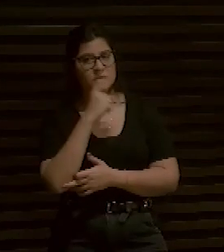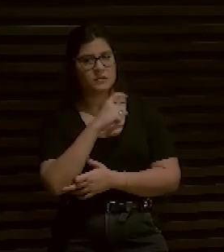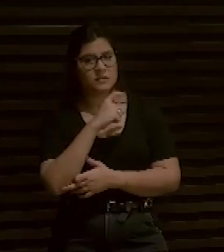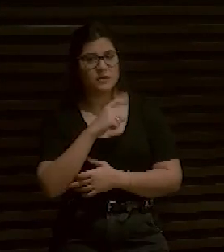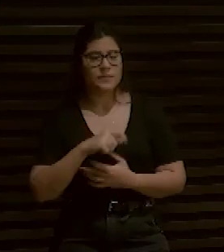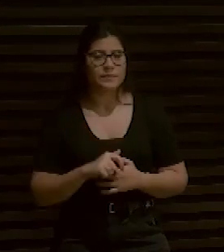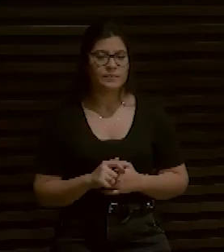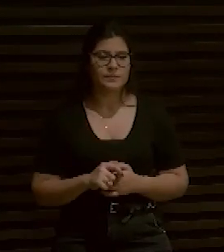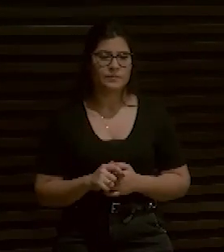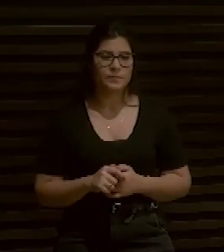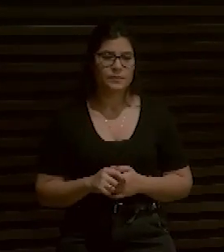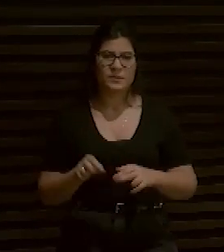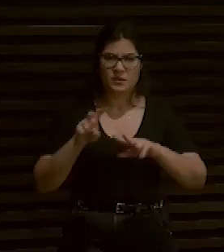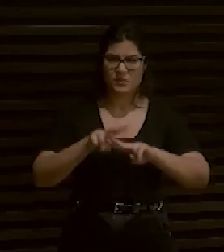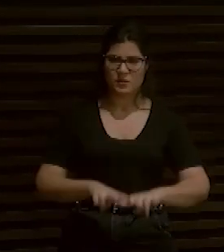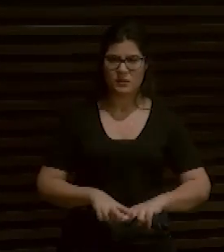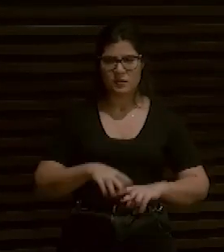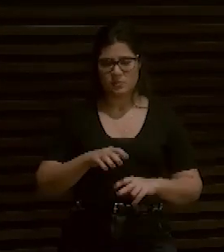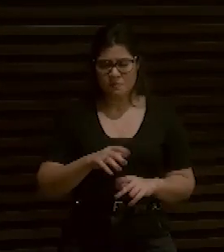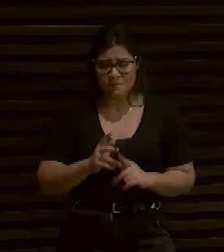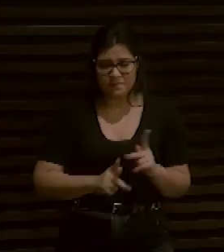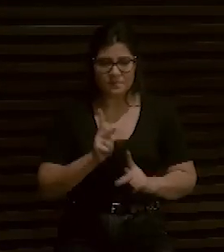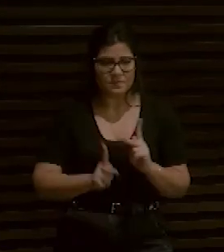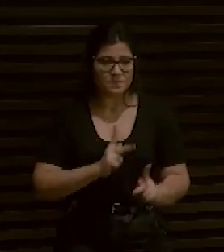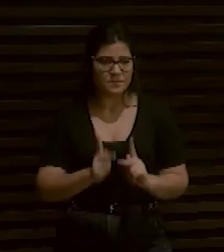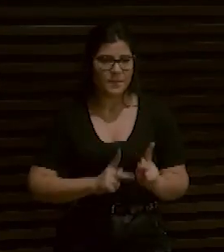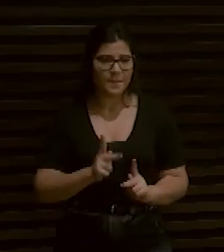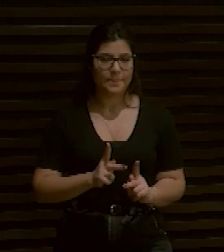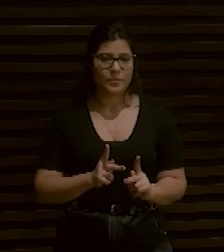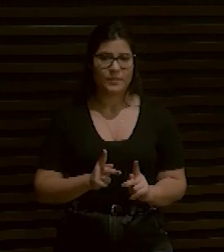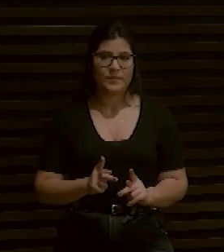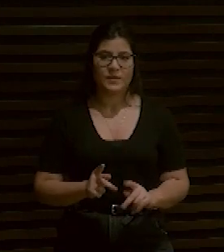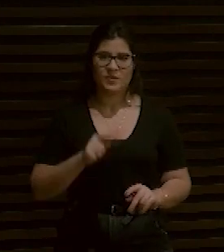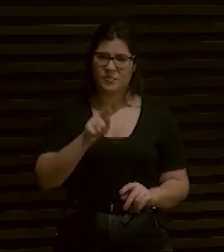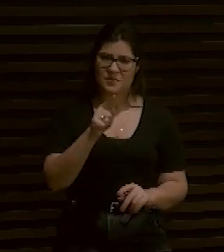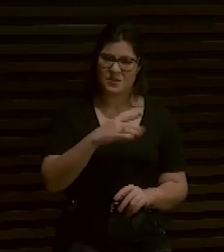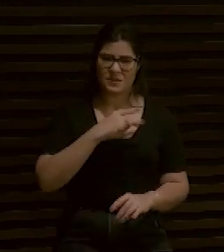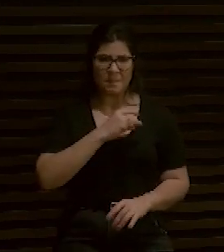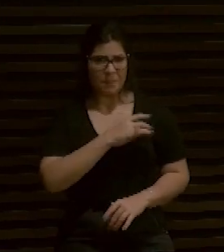Isso é feito para aprisionar pessoas, para deixar vocês no medo.